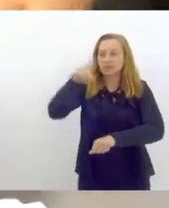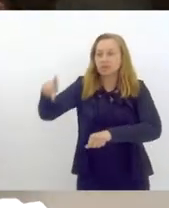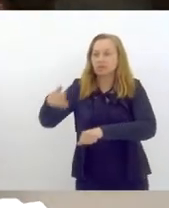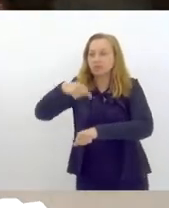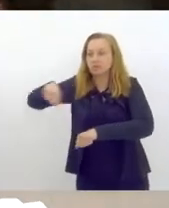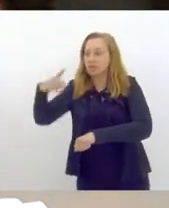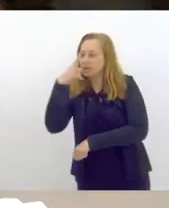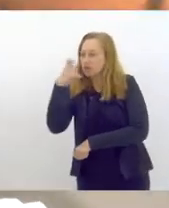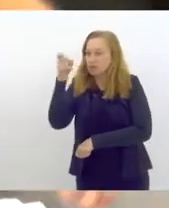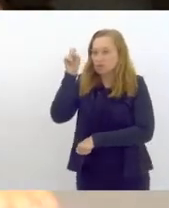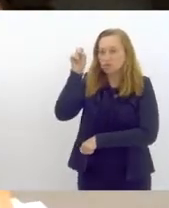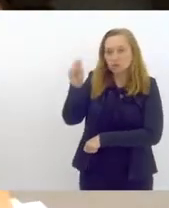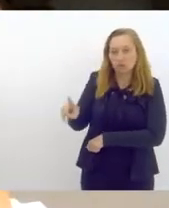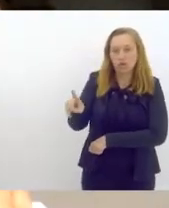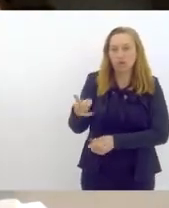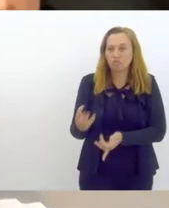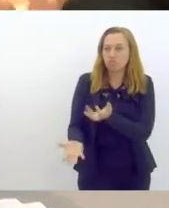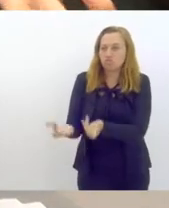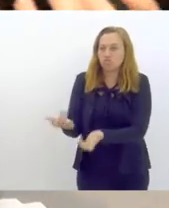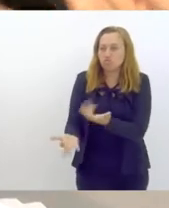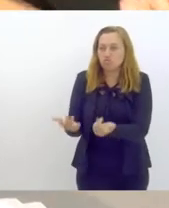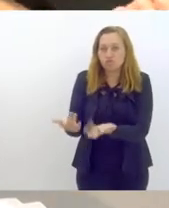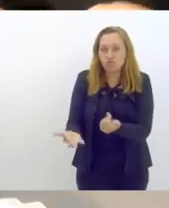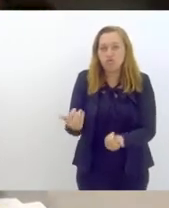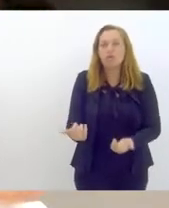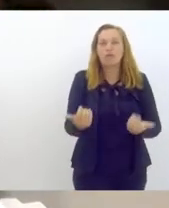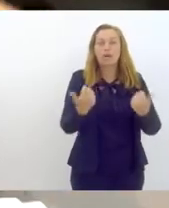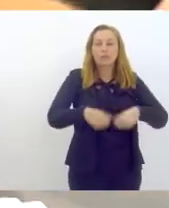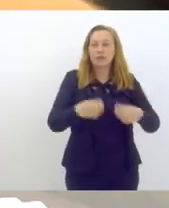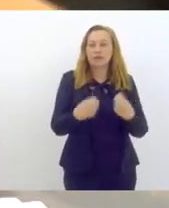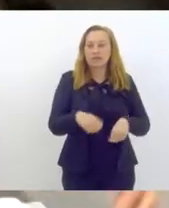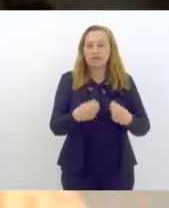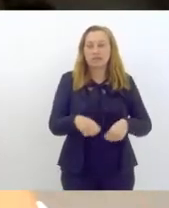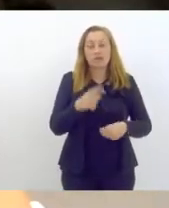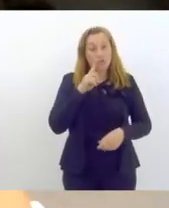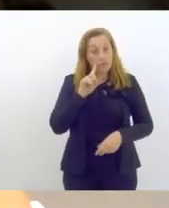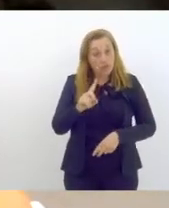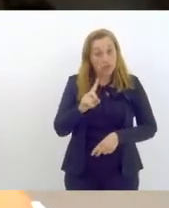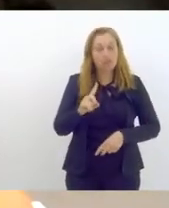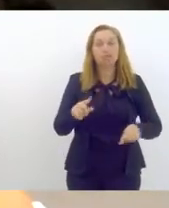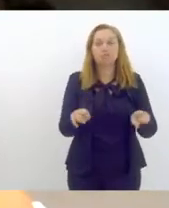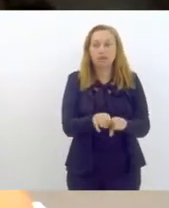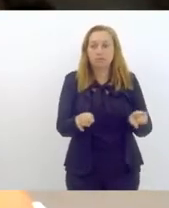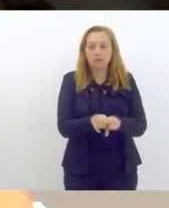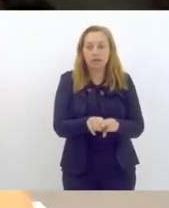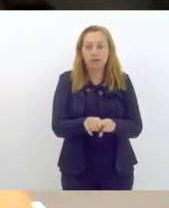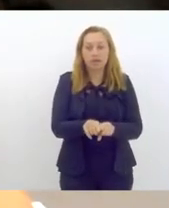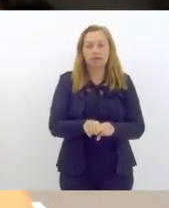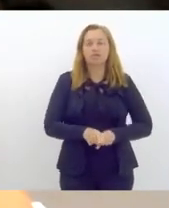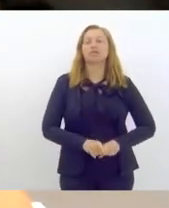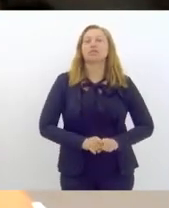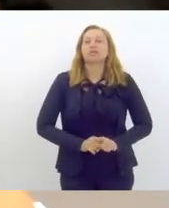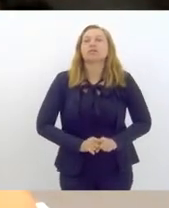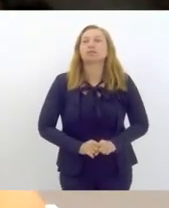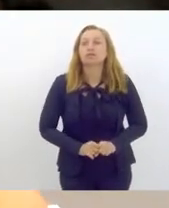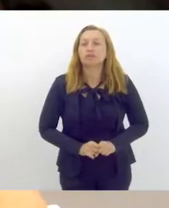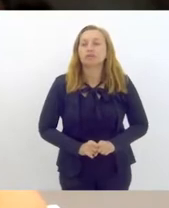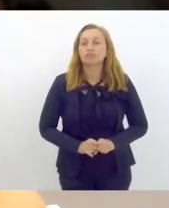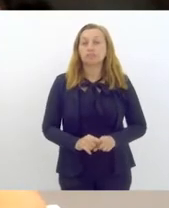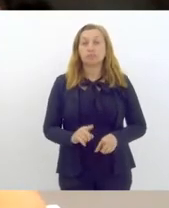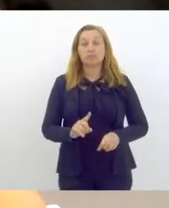lixo, para atear fogo. Então, a gente tem que estabelecer esse regramento também a essas servidões, para não criar